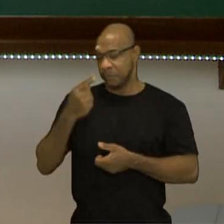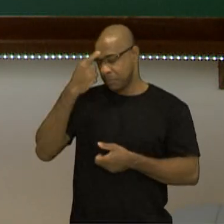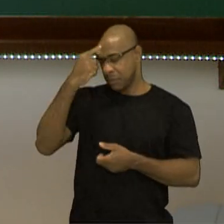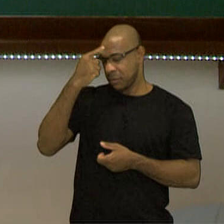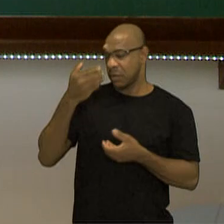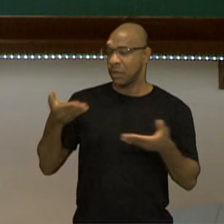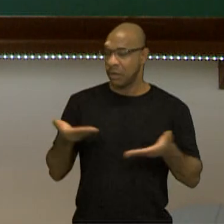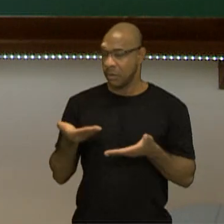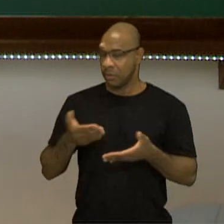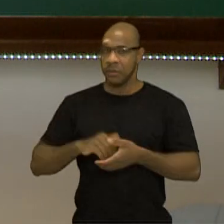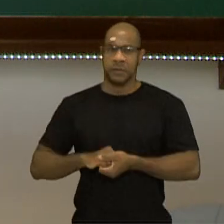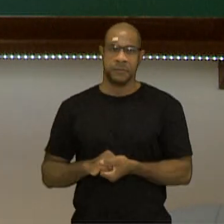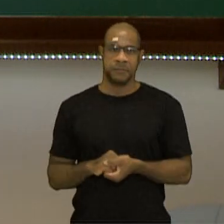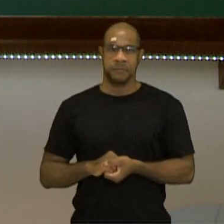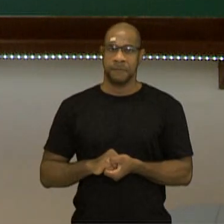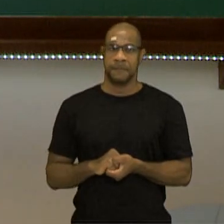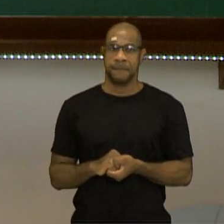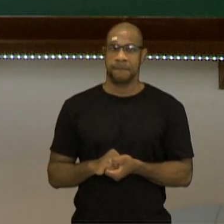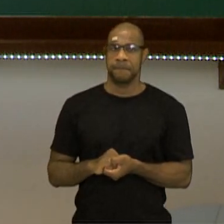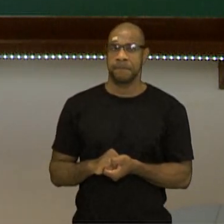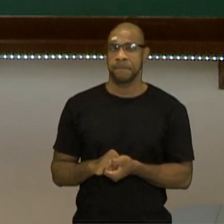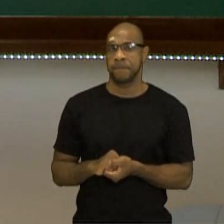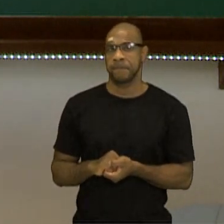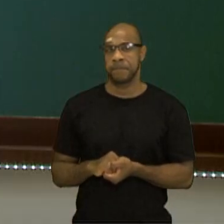pouquinho sobre isso.